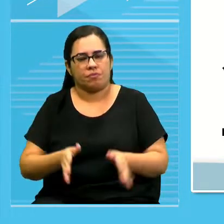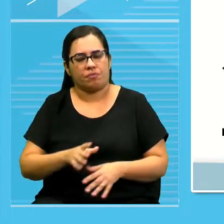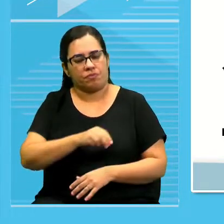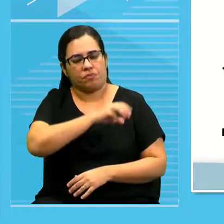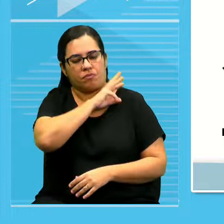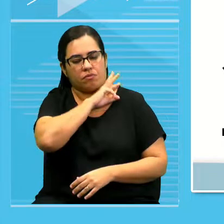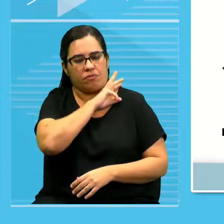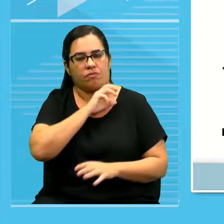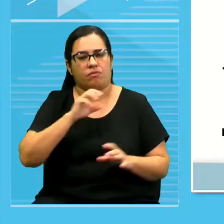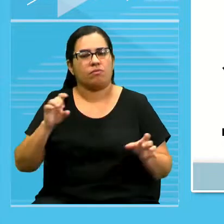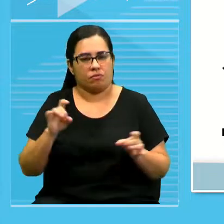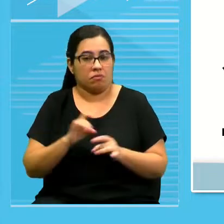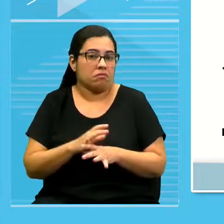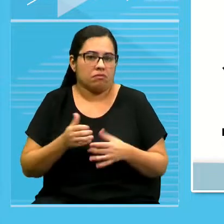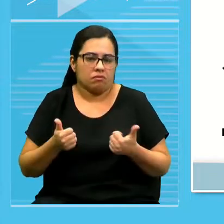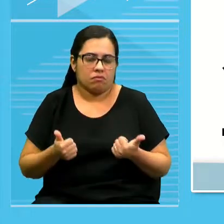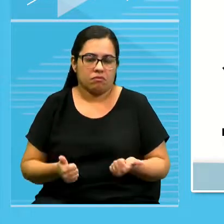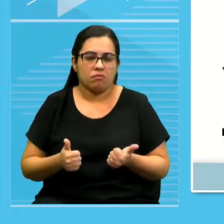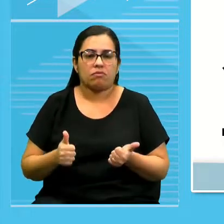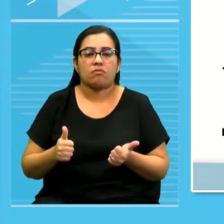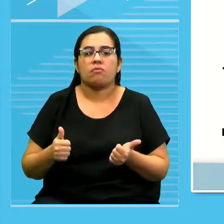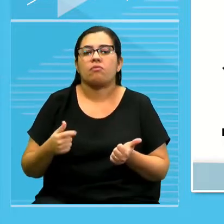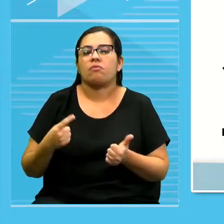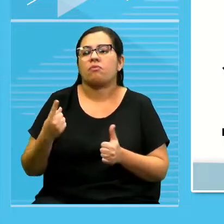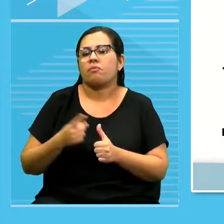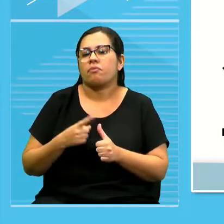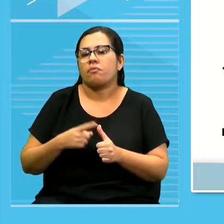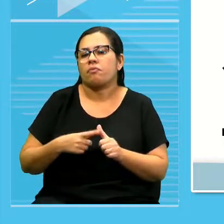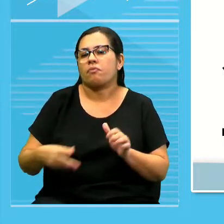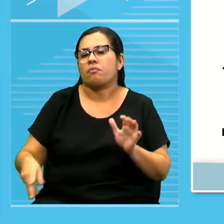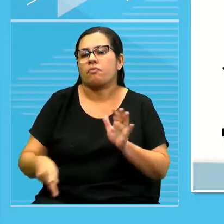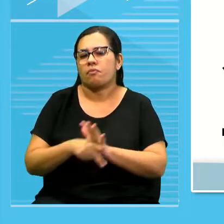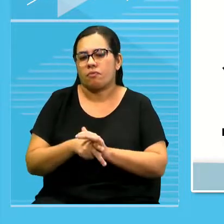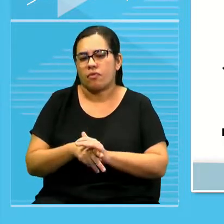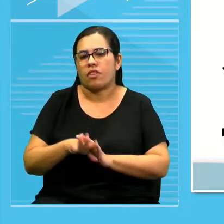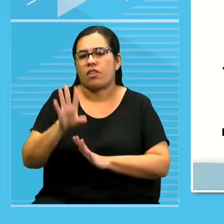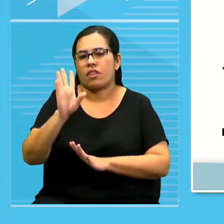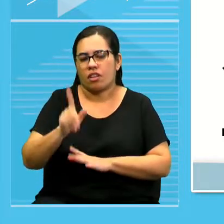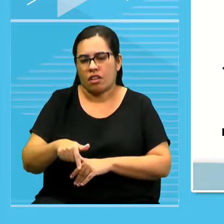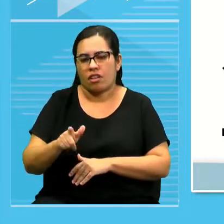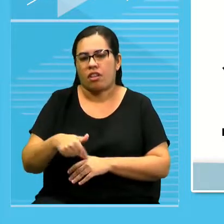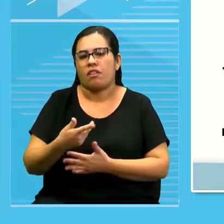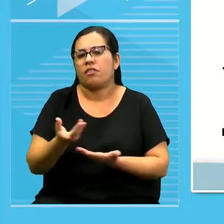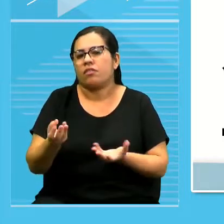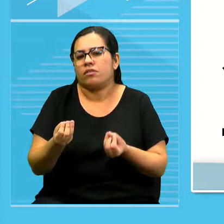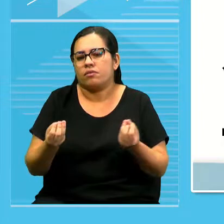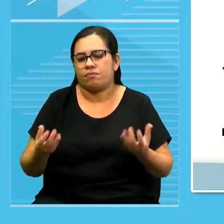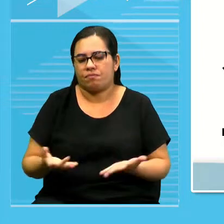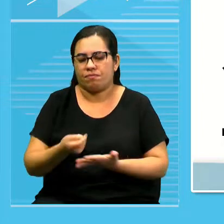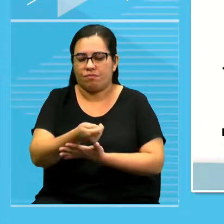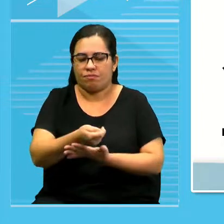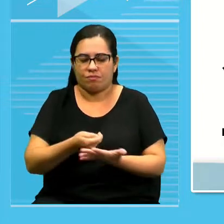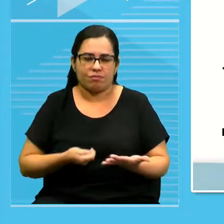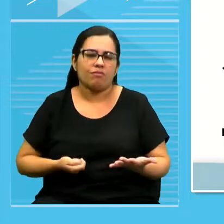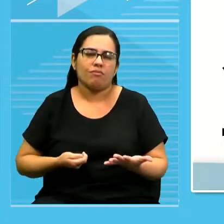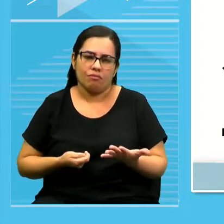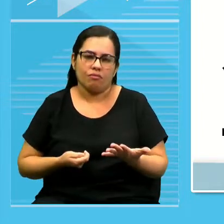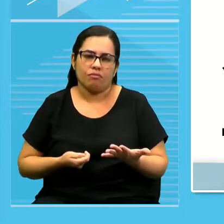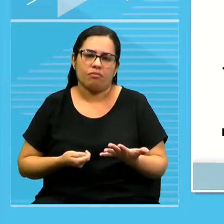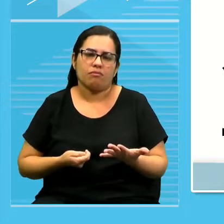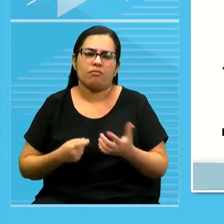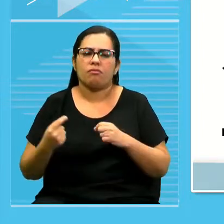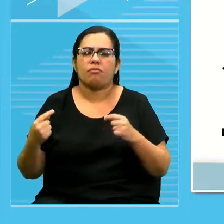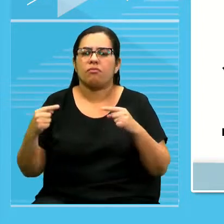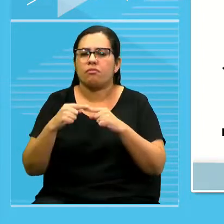série do Ensino Médio e uma das etapas dessa prova é fazer uma redação e ideia da redação basicamente